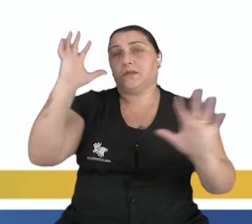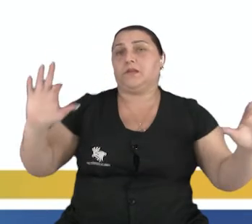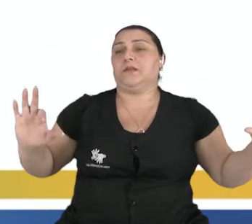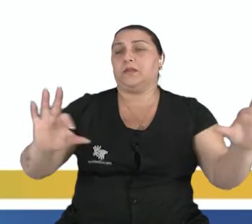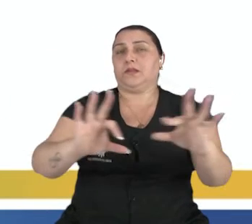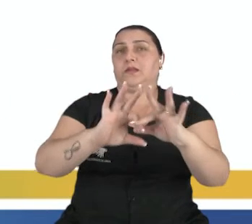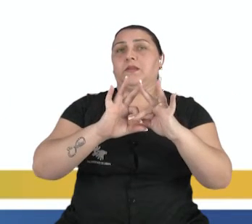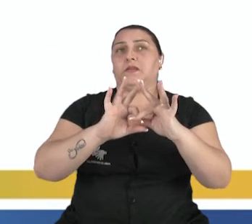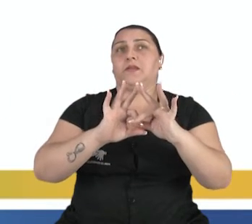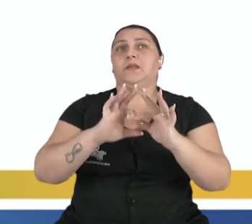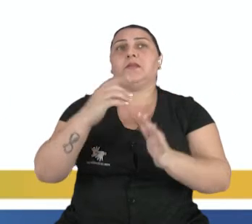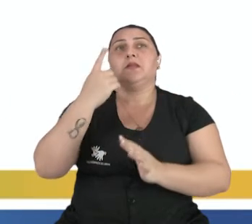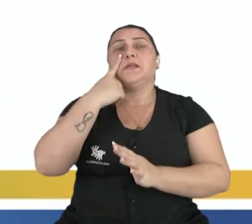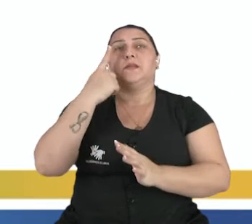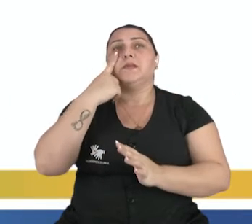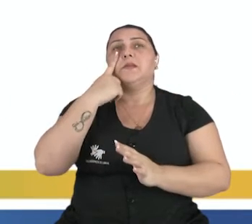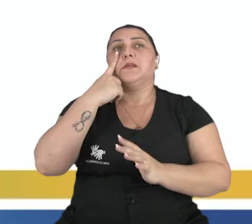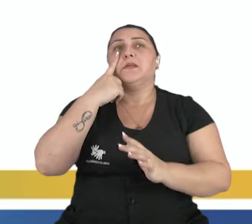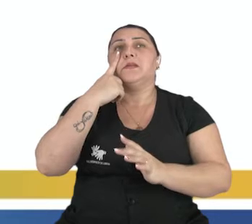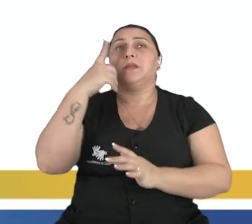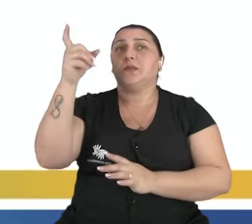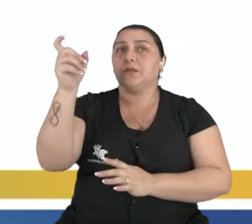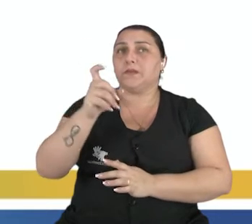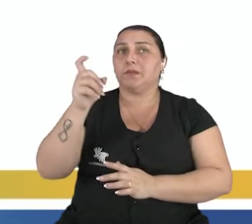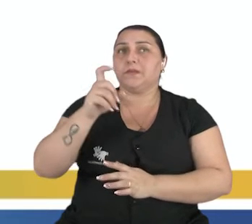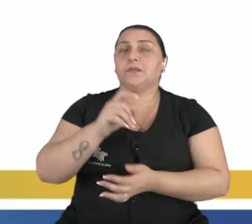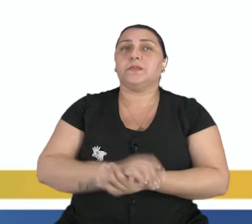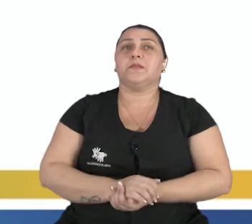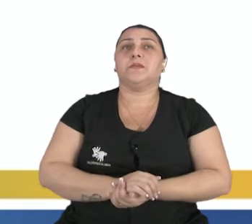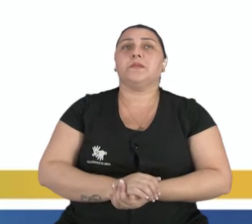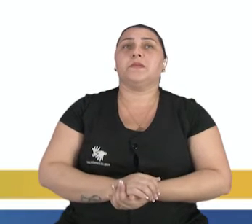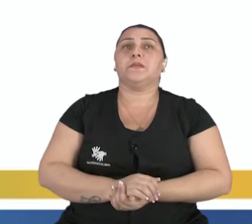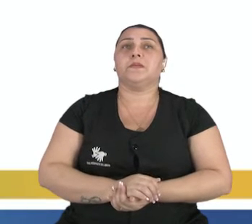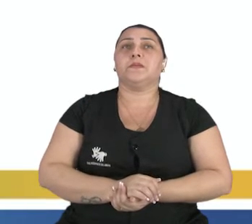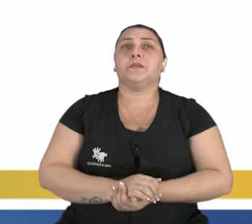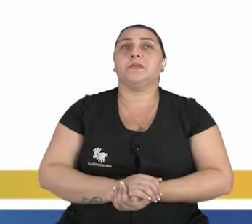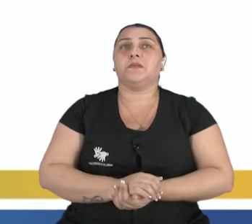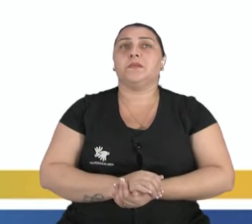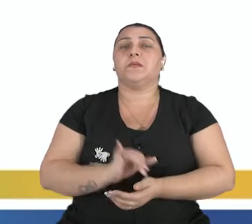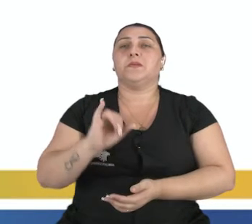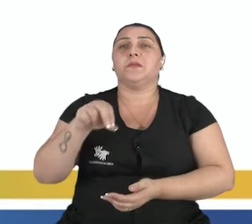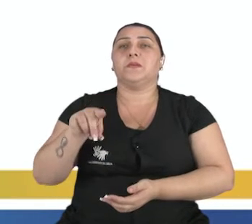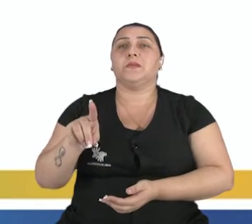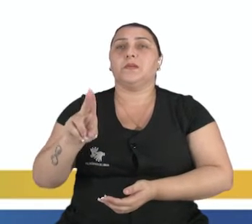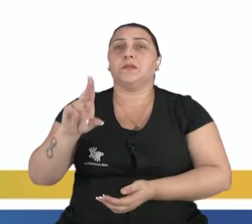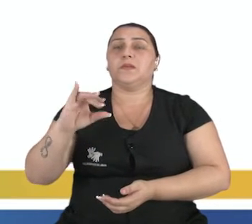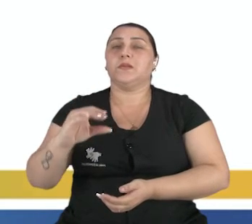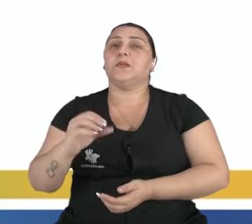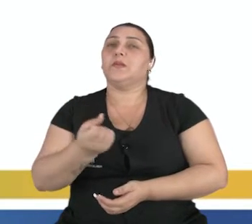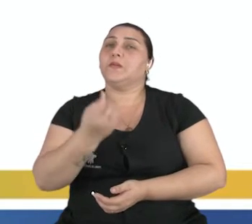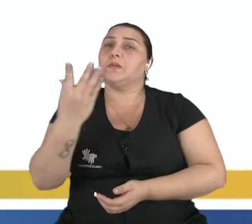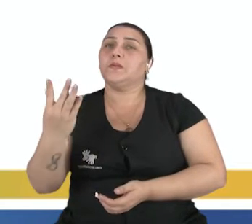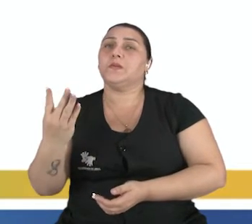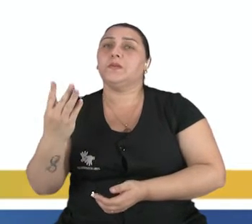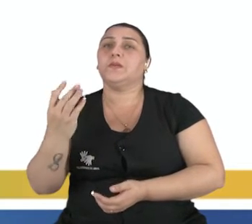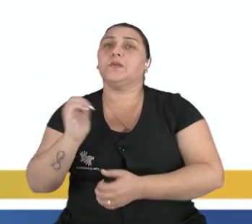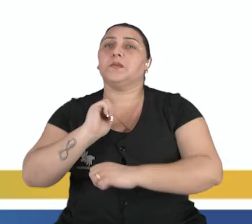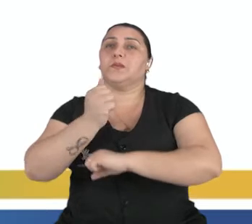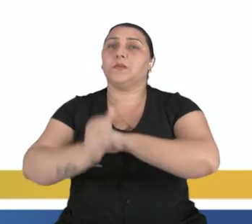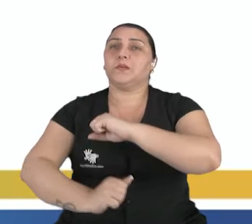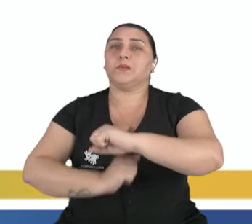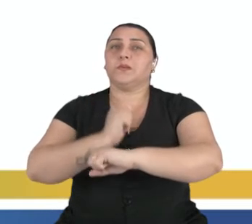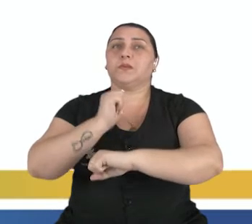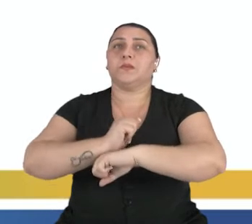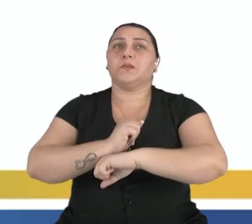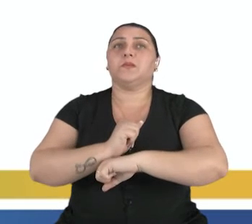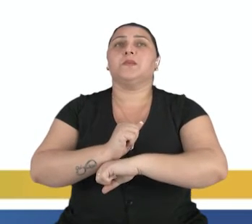na hora de identificar o NOx é a regra do X, né? Que você pega o índice, né? Que é a quantidade do átomo, você coloca como carga